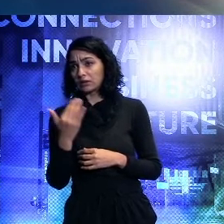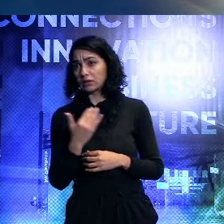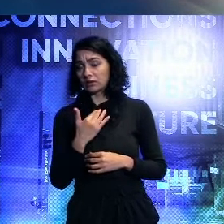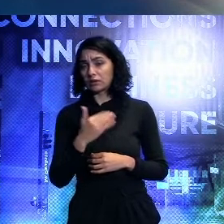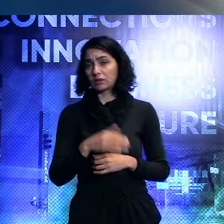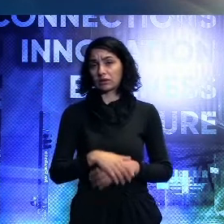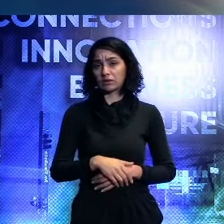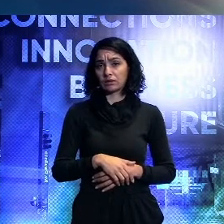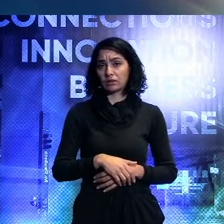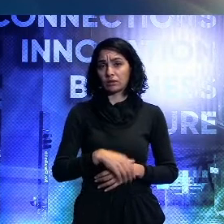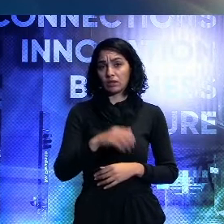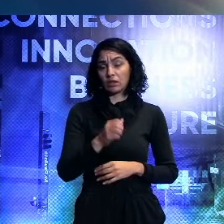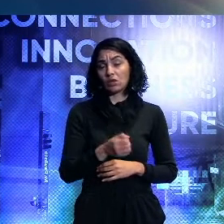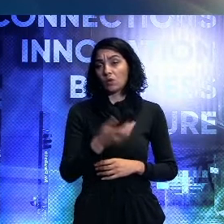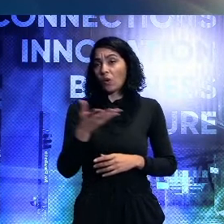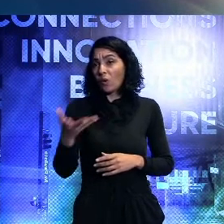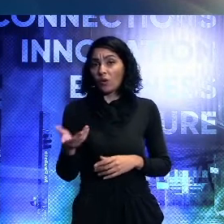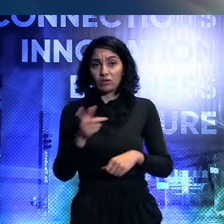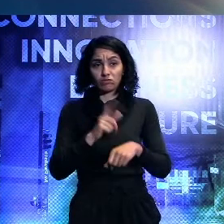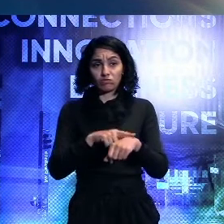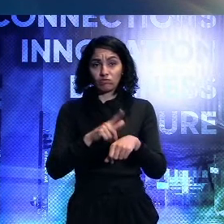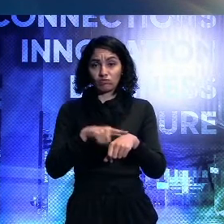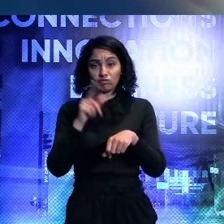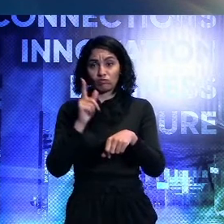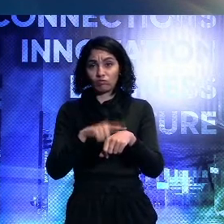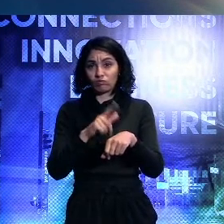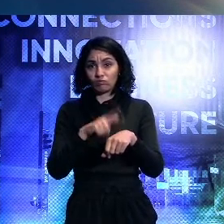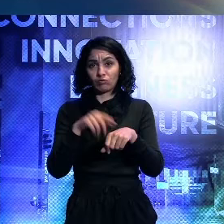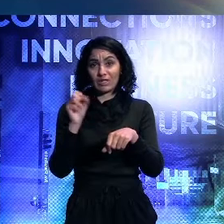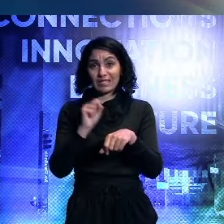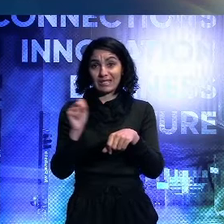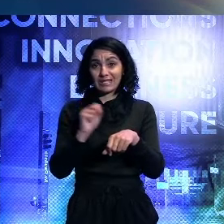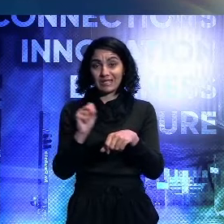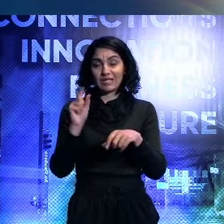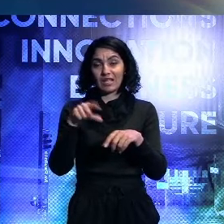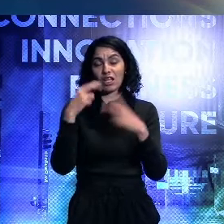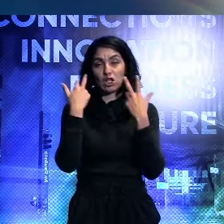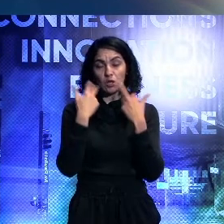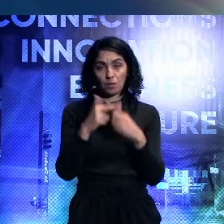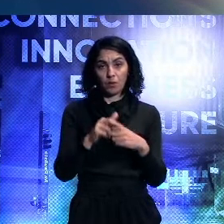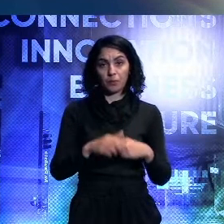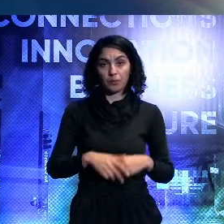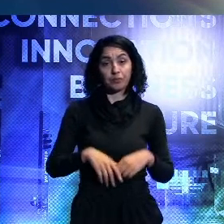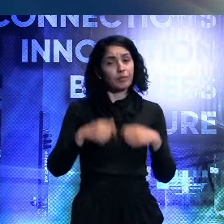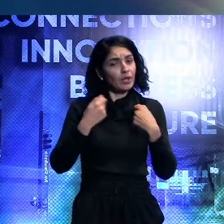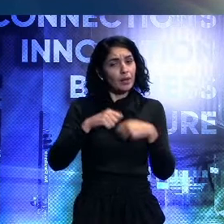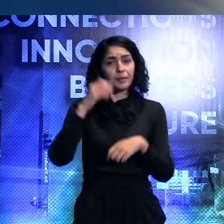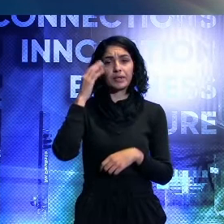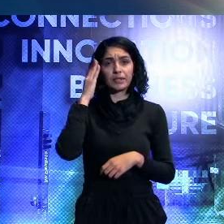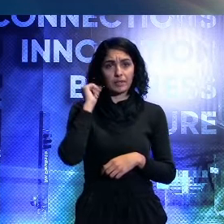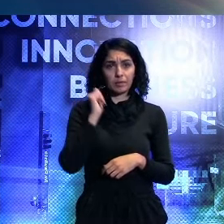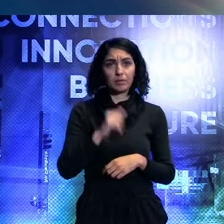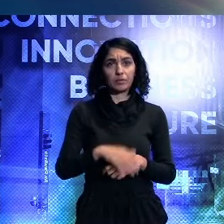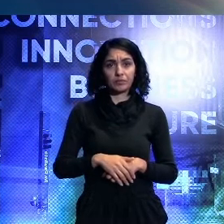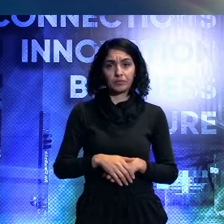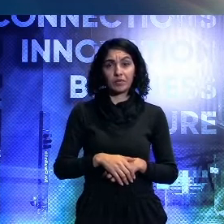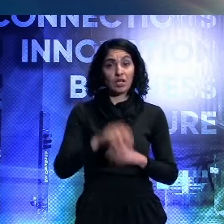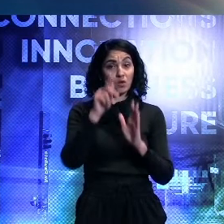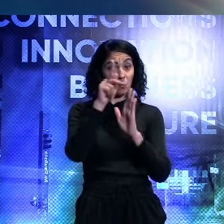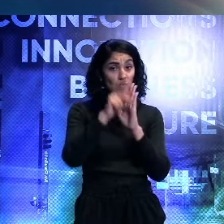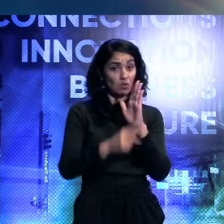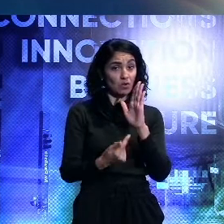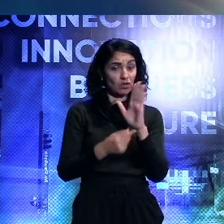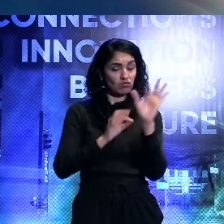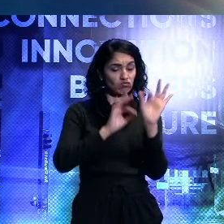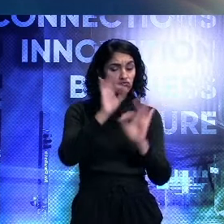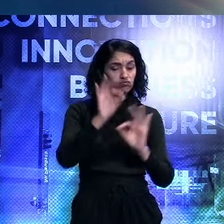Quantos pics, né, por segundo eu estou fazendo para dizer que o sistema é normal? A gente precisa saber. Quando a gente projeta um sistema, de novo, a